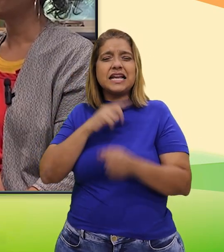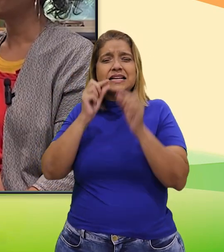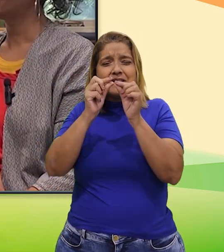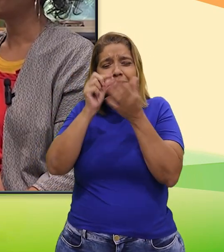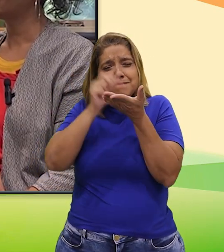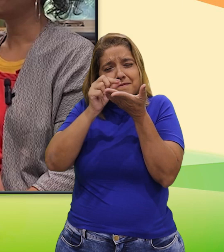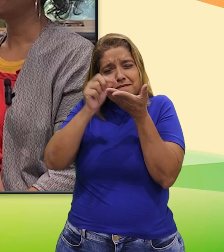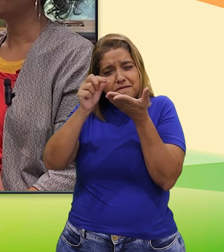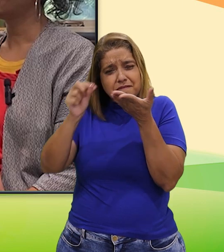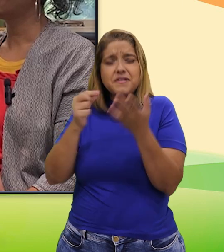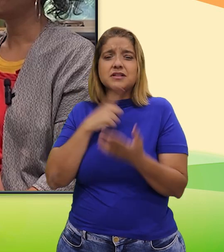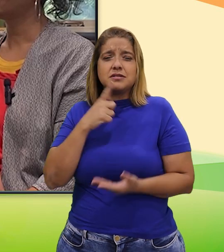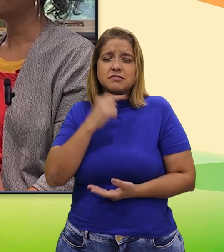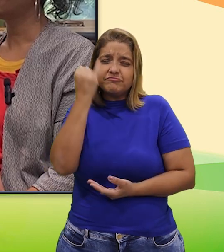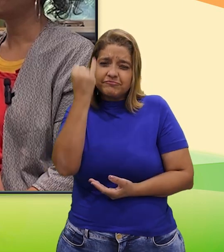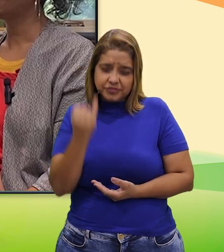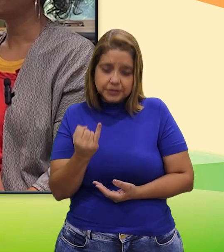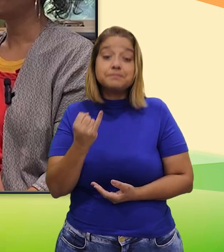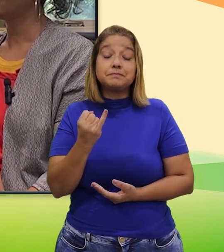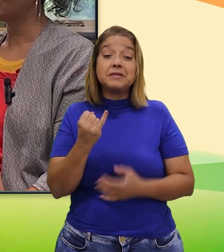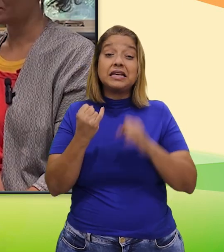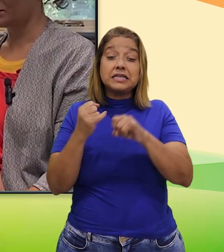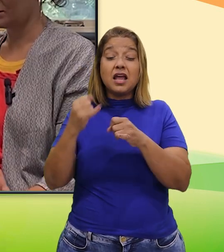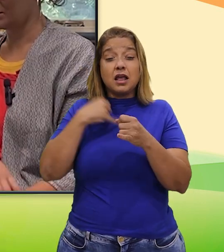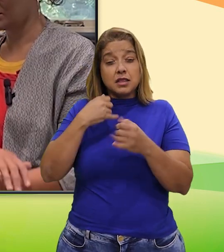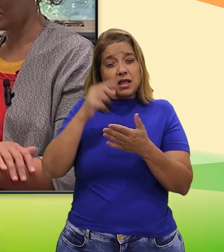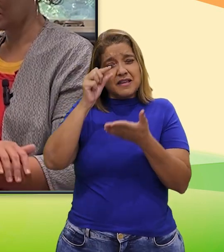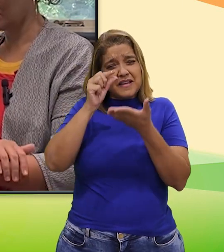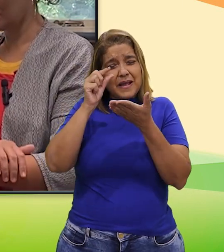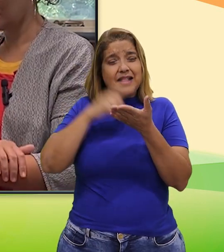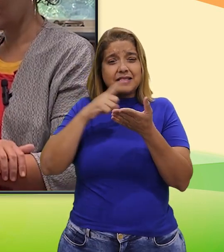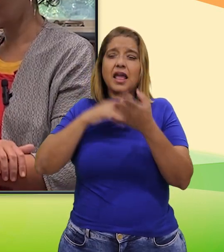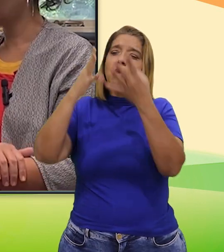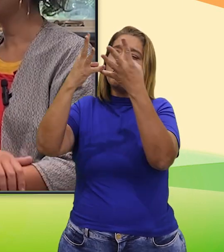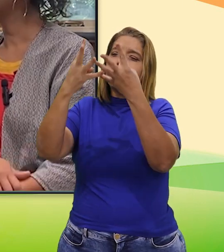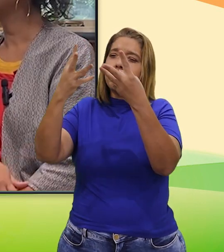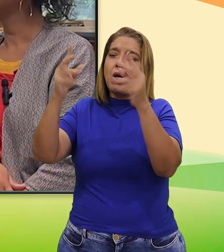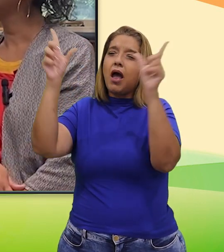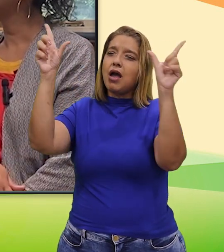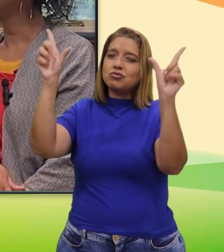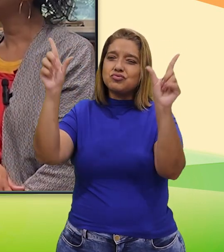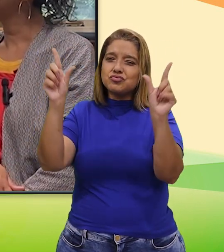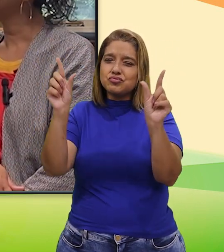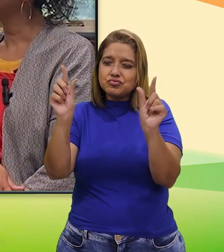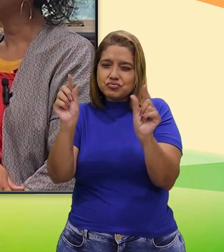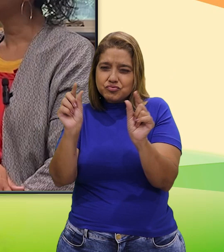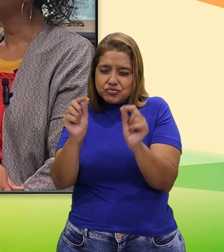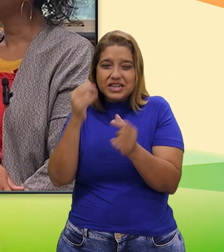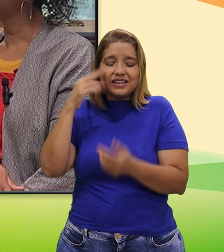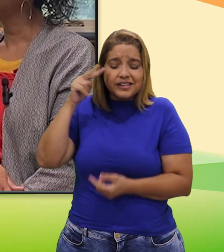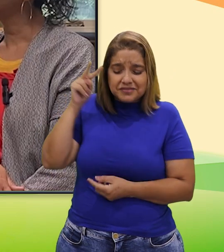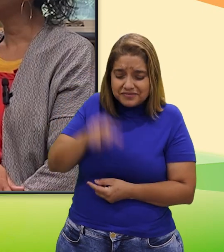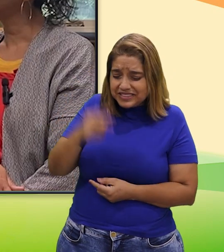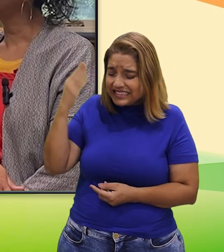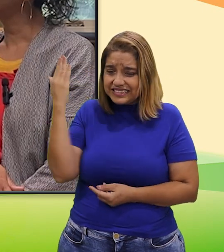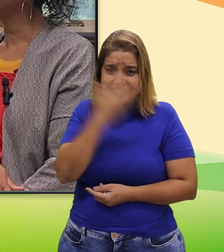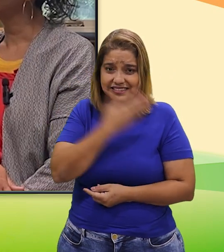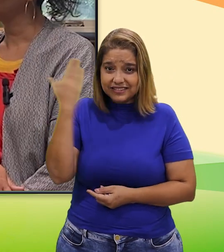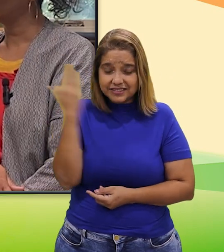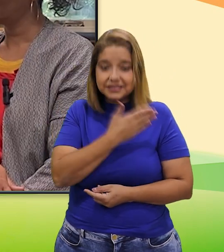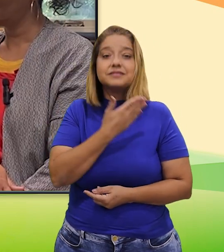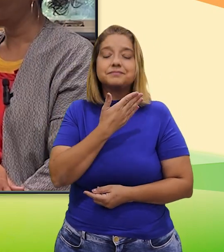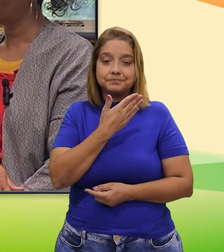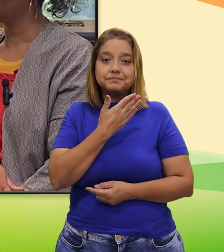aquela lâmina, né, contínua de plástico em fragmentos. E aí, quando esses fragmentos ficam de tamanho